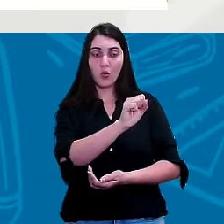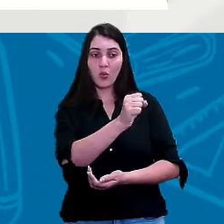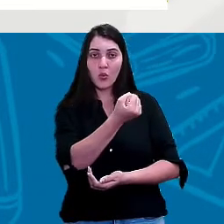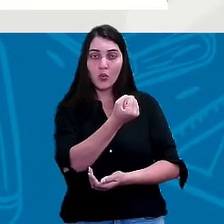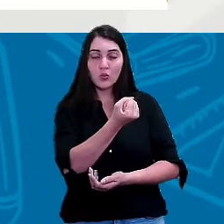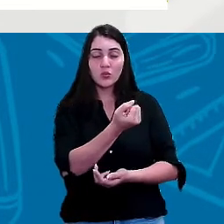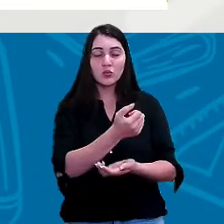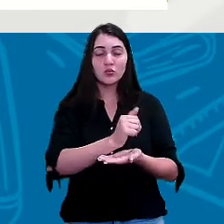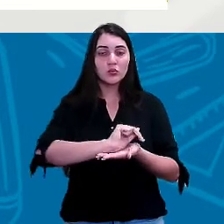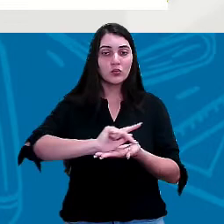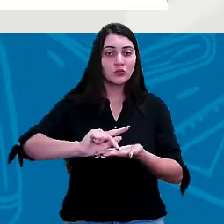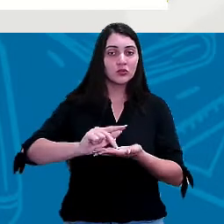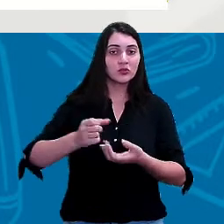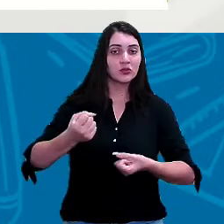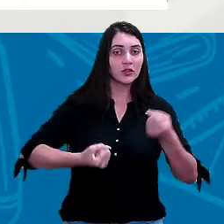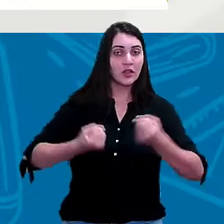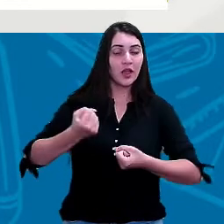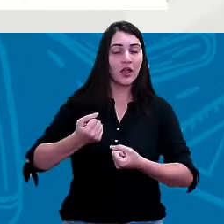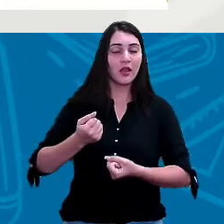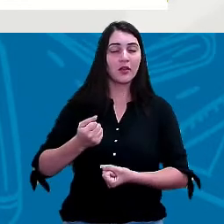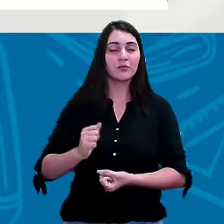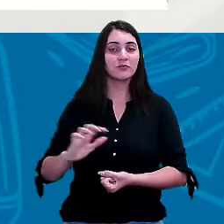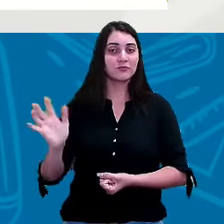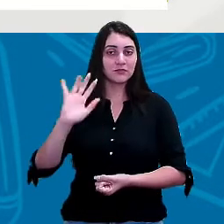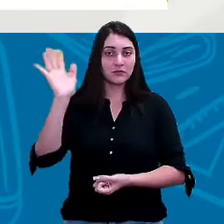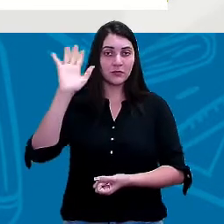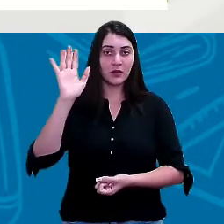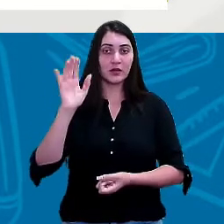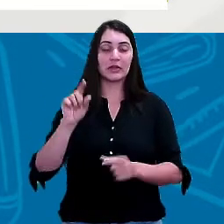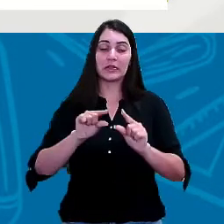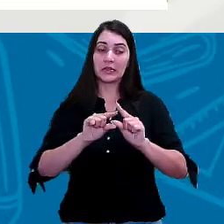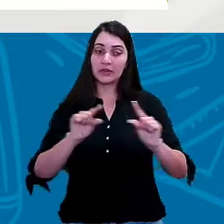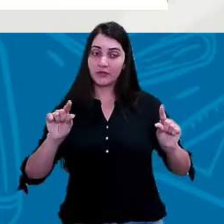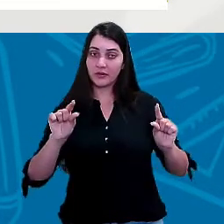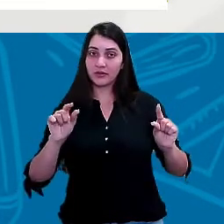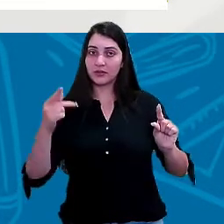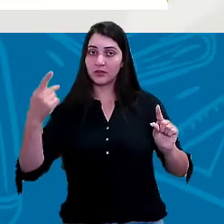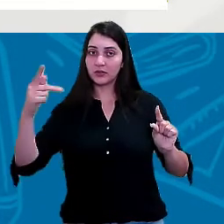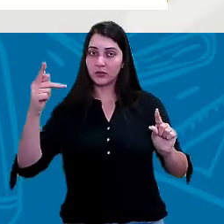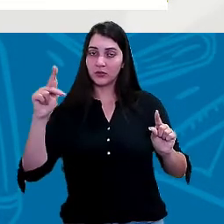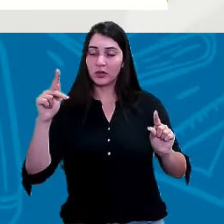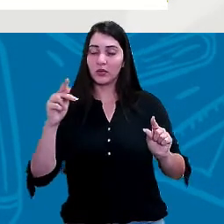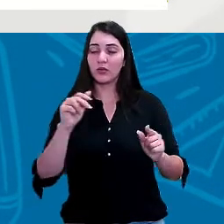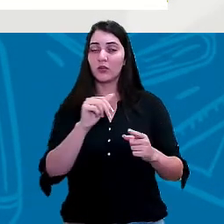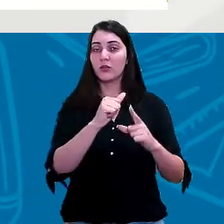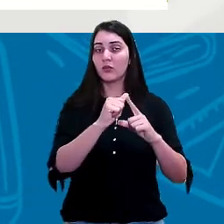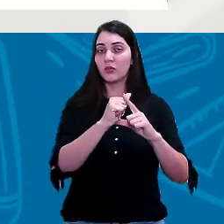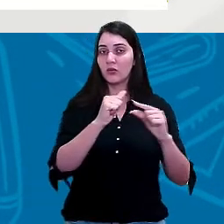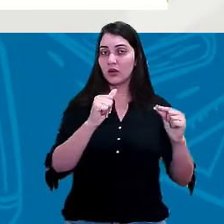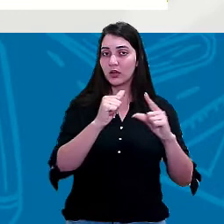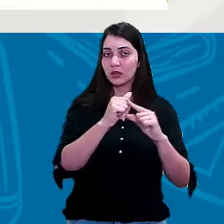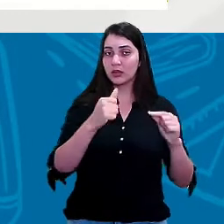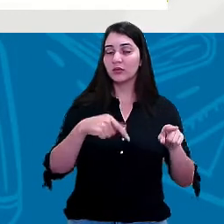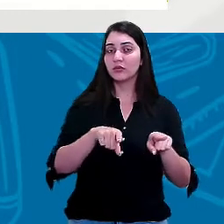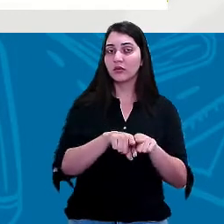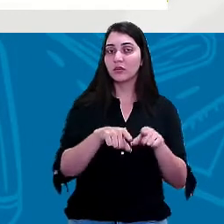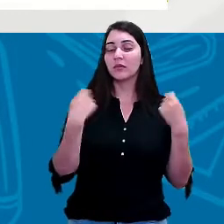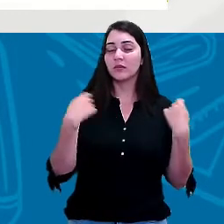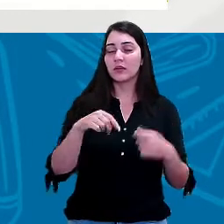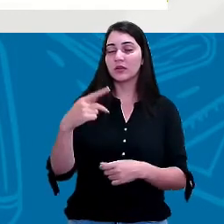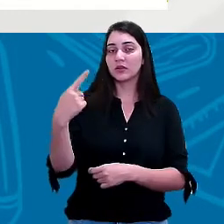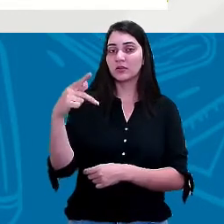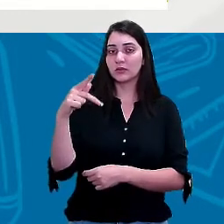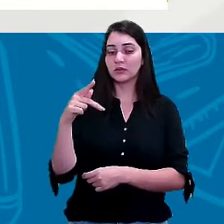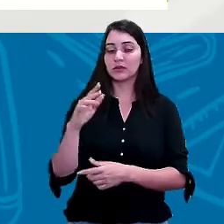está no plural, esse artigo também deve estar no plural. Percebam que a gente usou os carros. Não